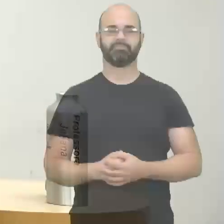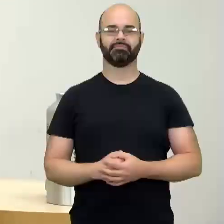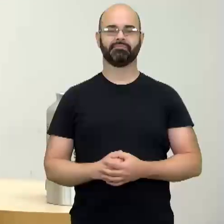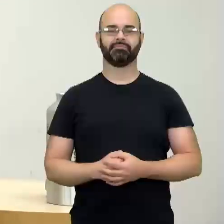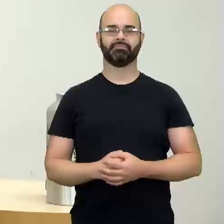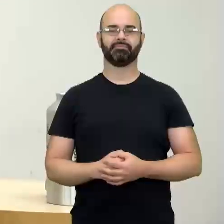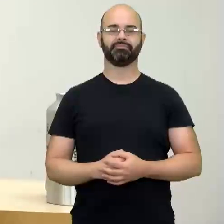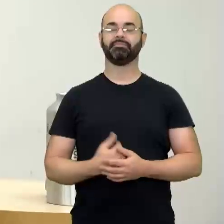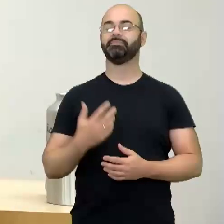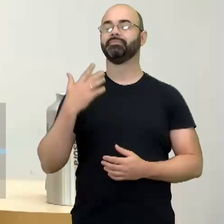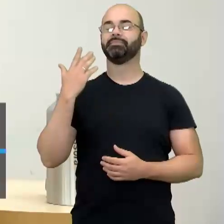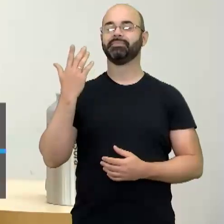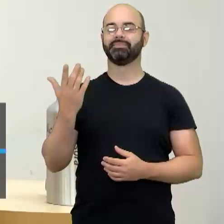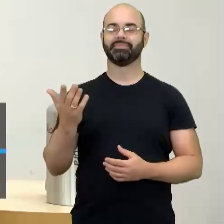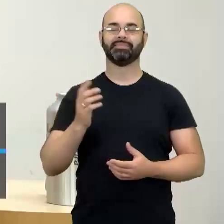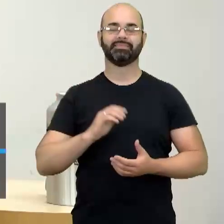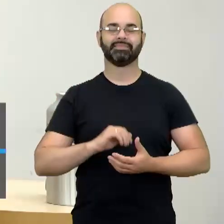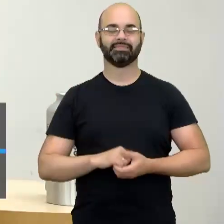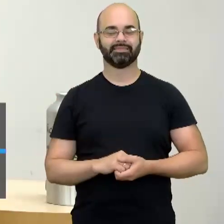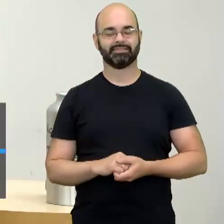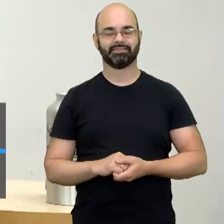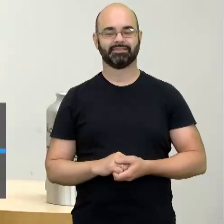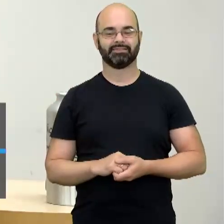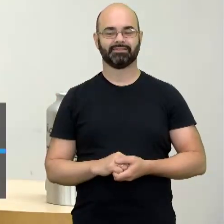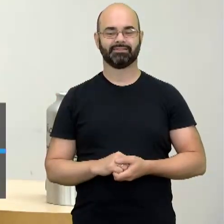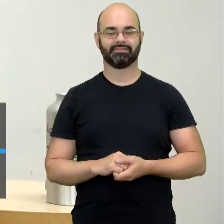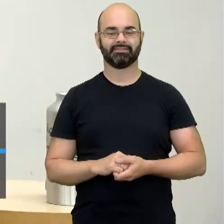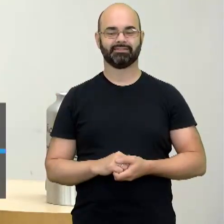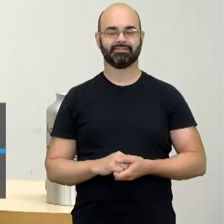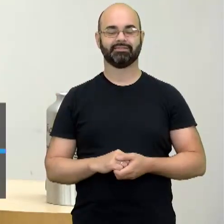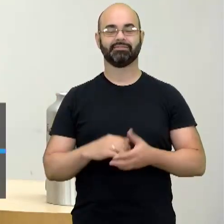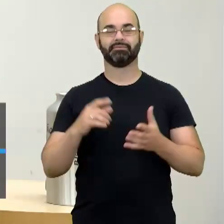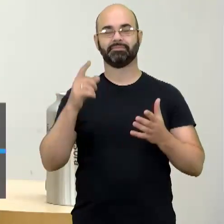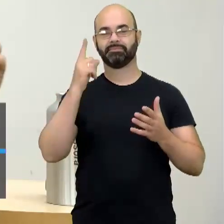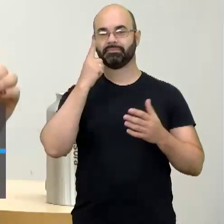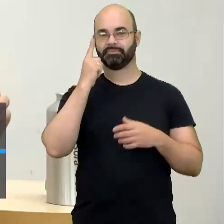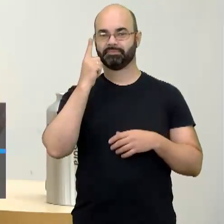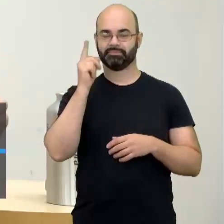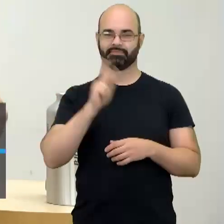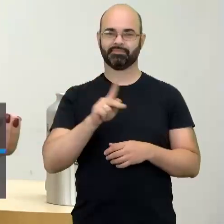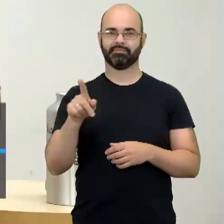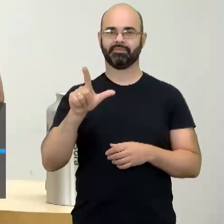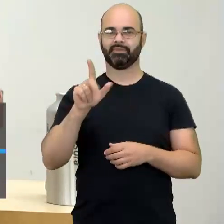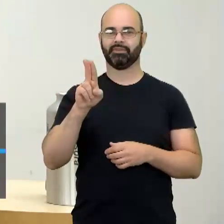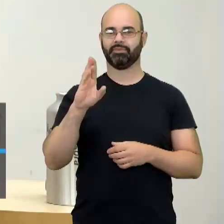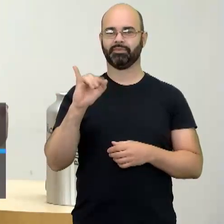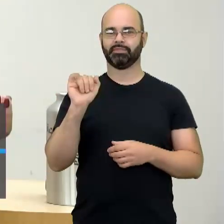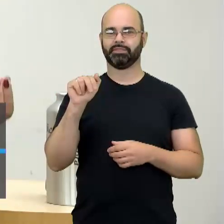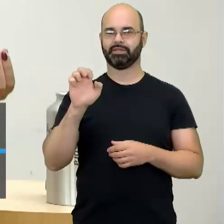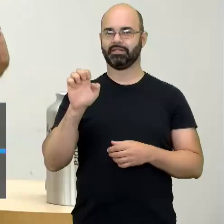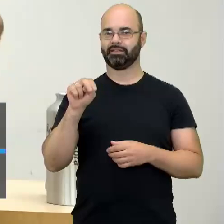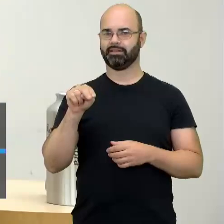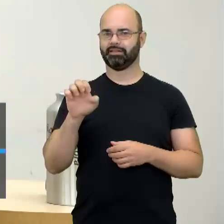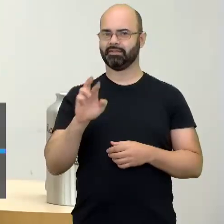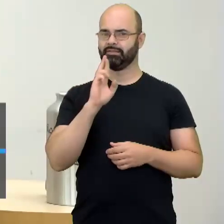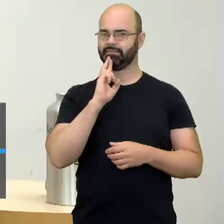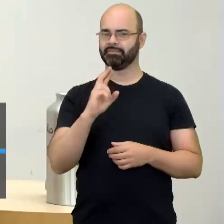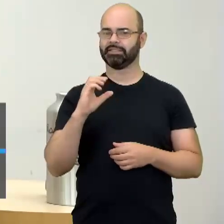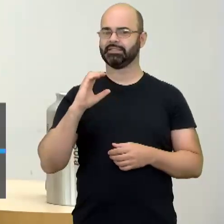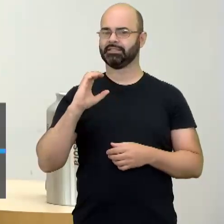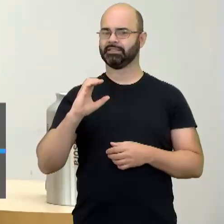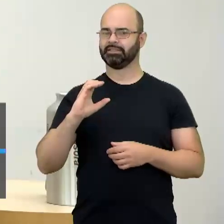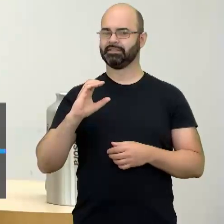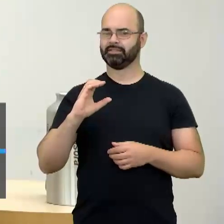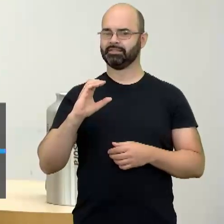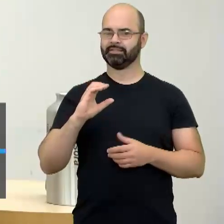Vamos lá, pessoal. Olha, a professora Luciene colocou letra